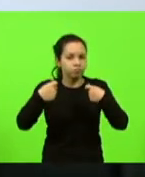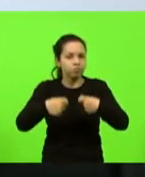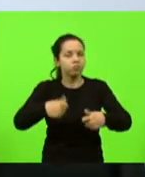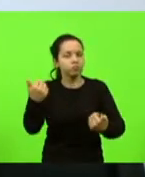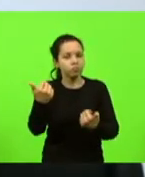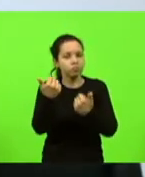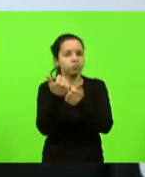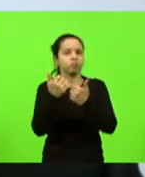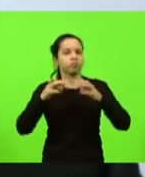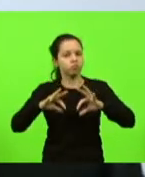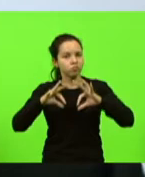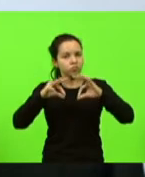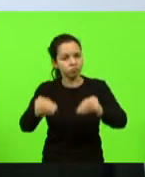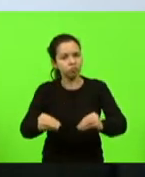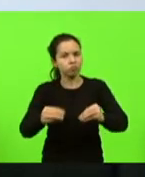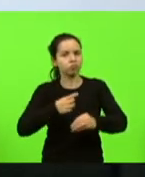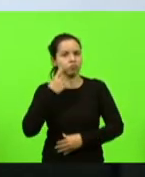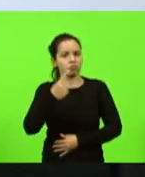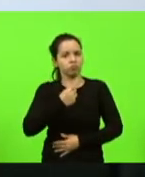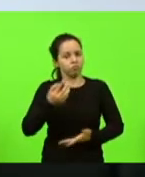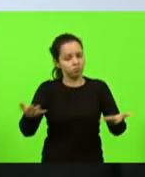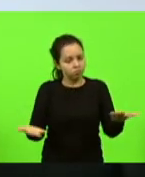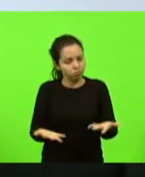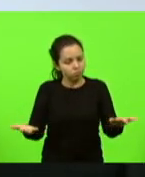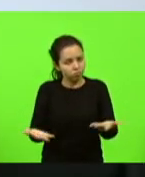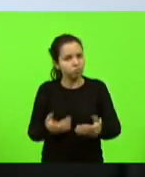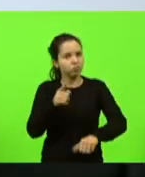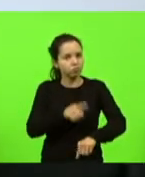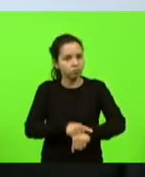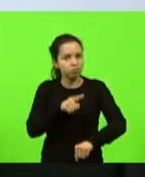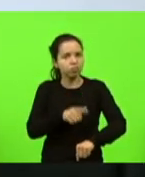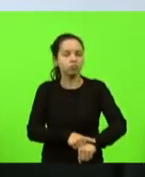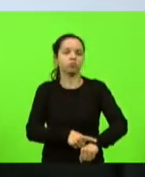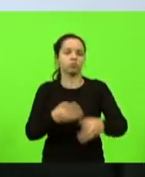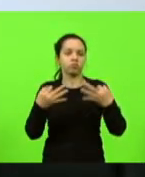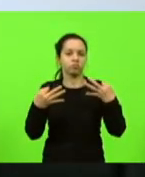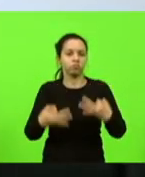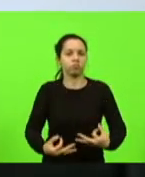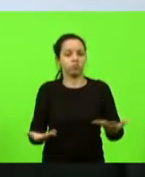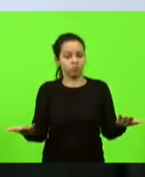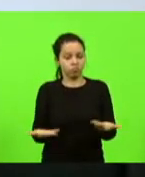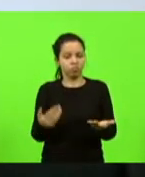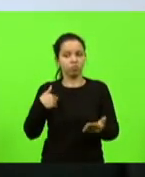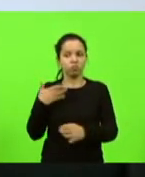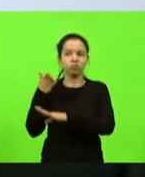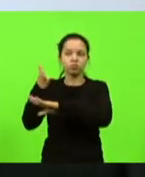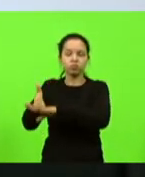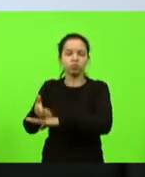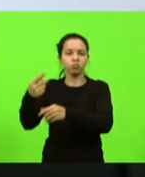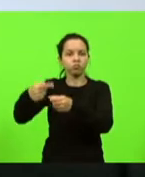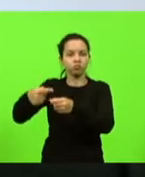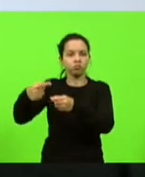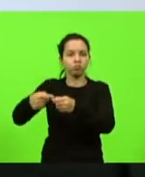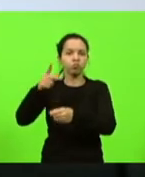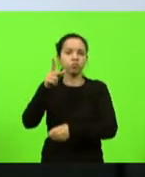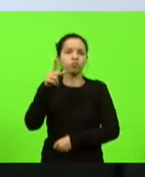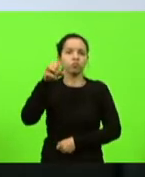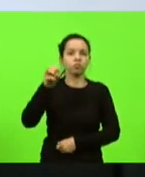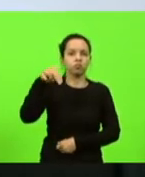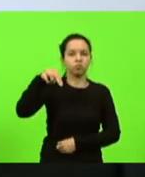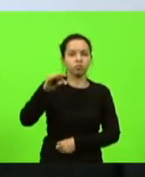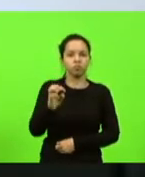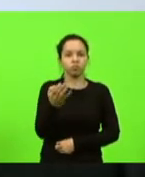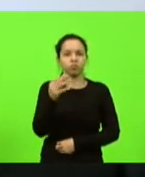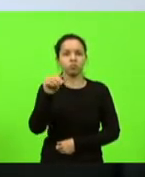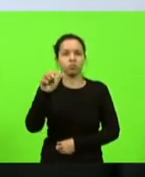todos os deputados. Agora é a hora. Hoje eu estava em Ponte Alta na parte da manhã. Chegou um empresário que trabalha com